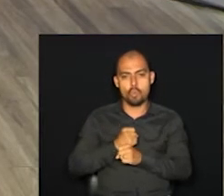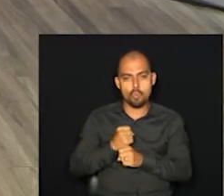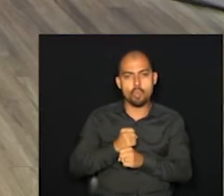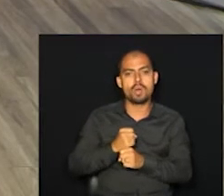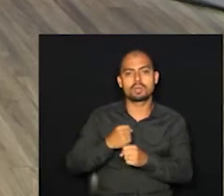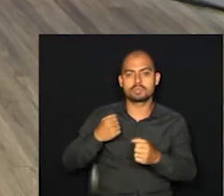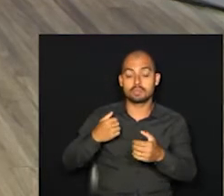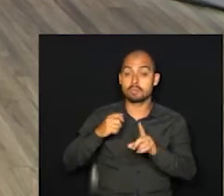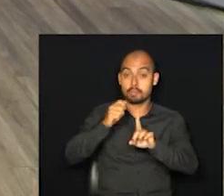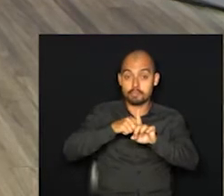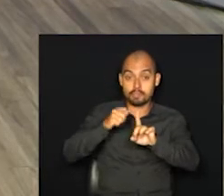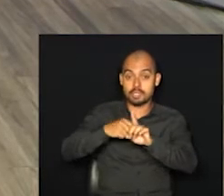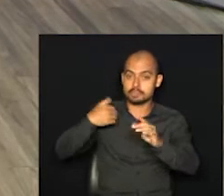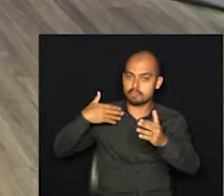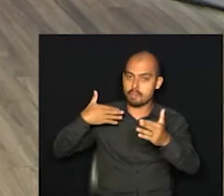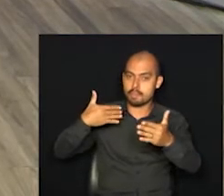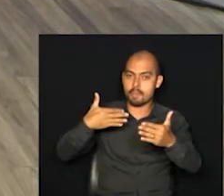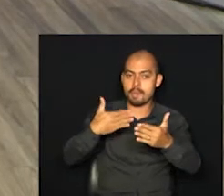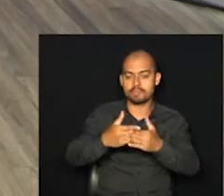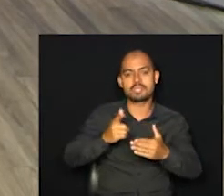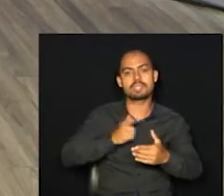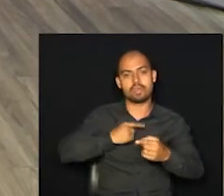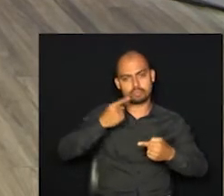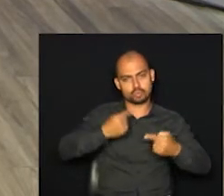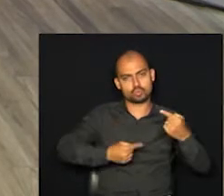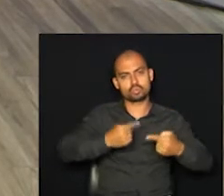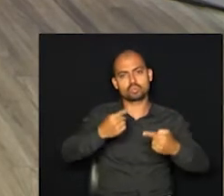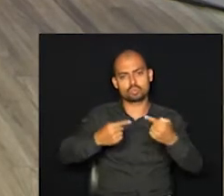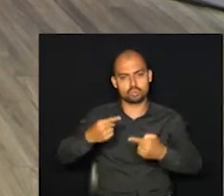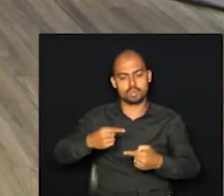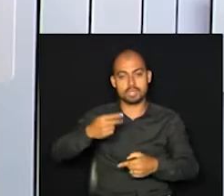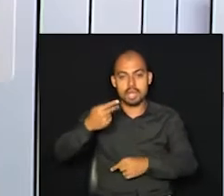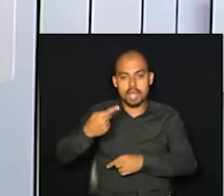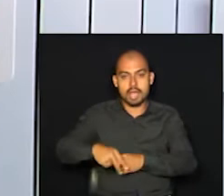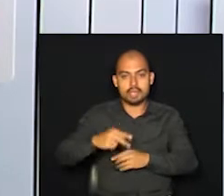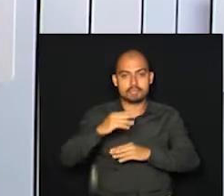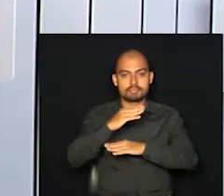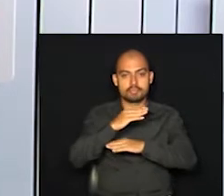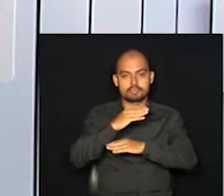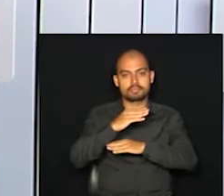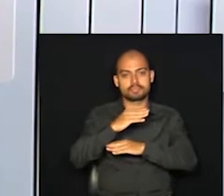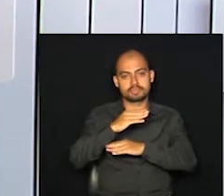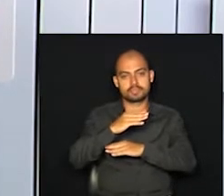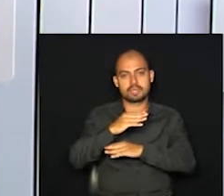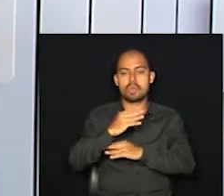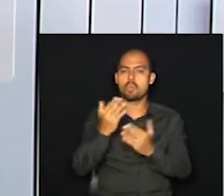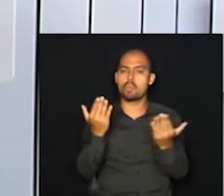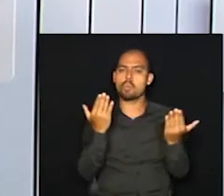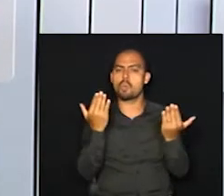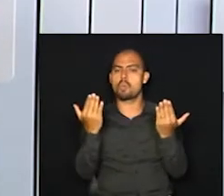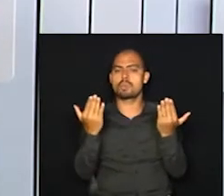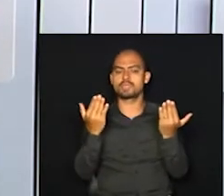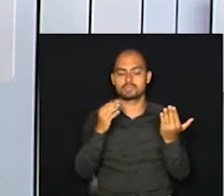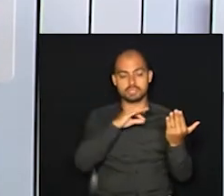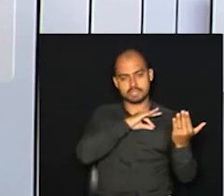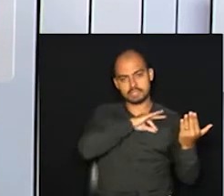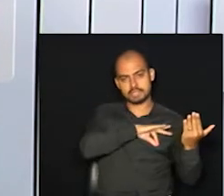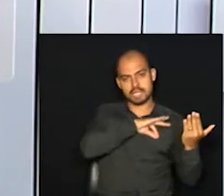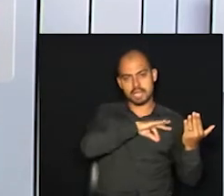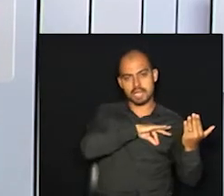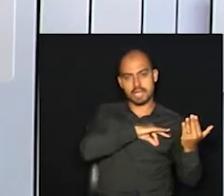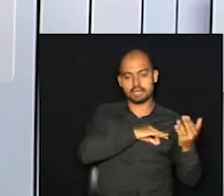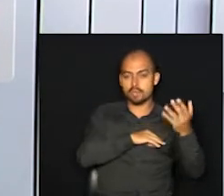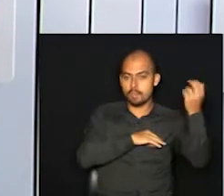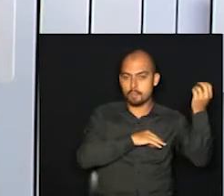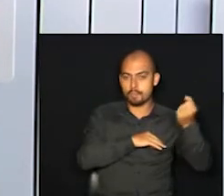meses, nós fizemos algumas discussões aqui no programa em comparação de salário entre o negro e o branco,